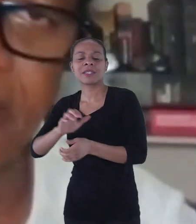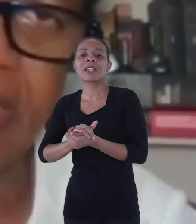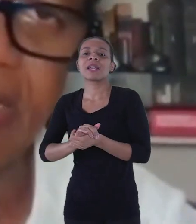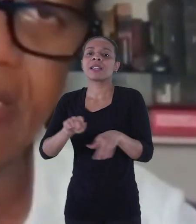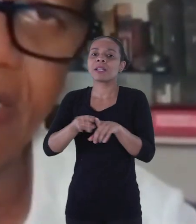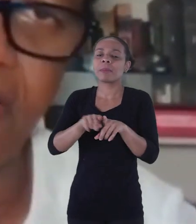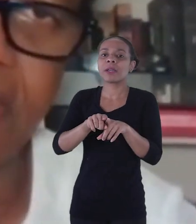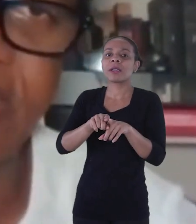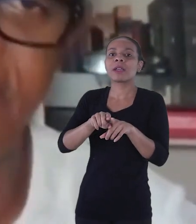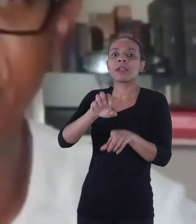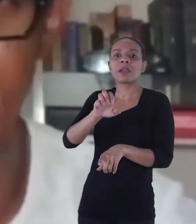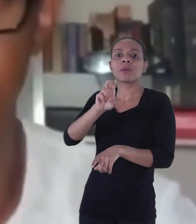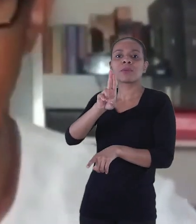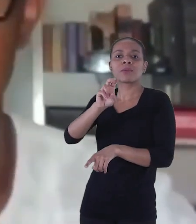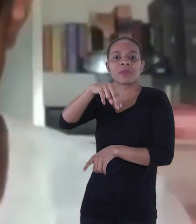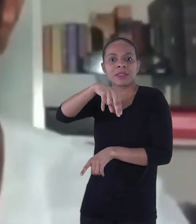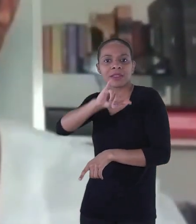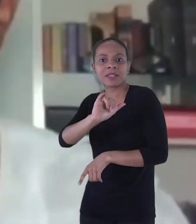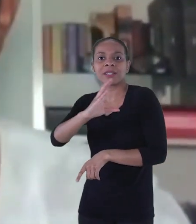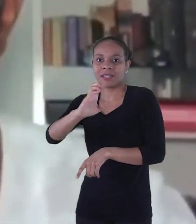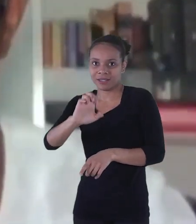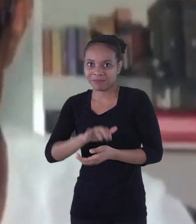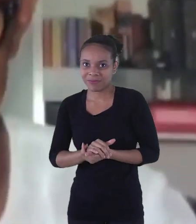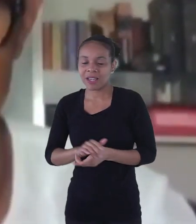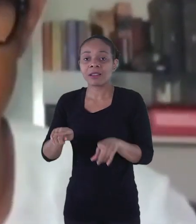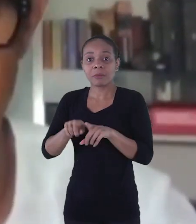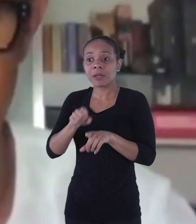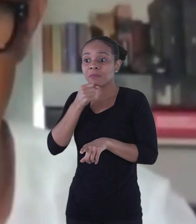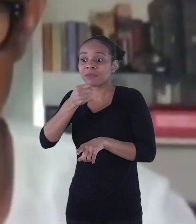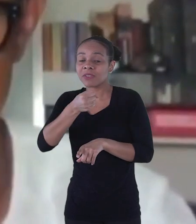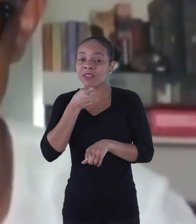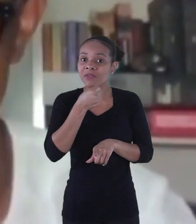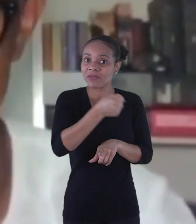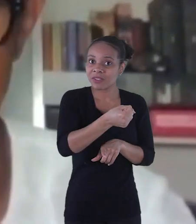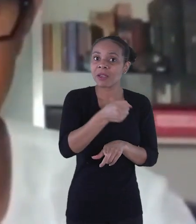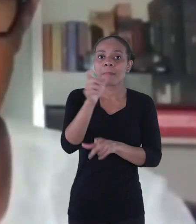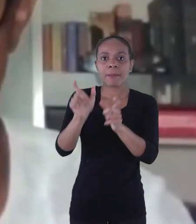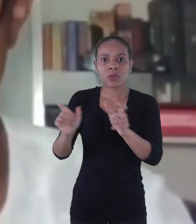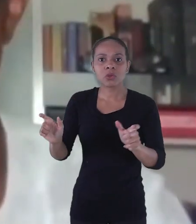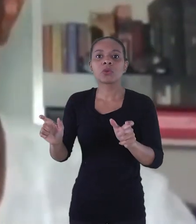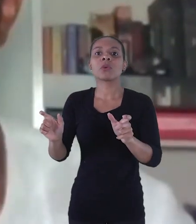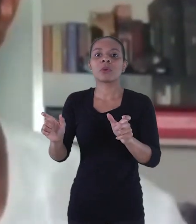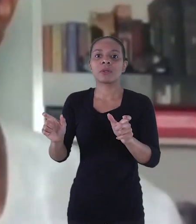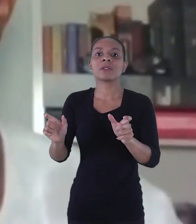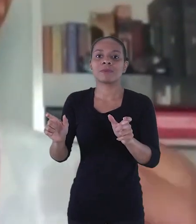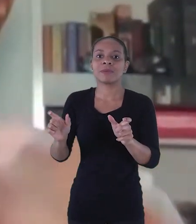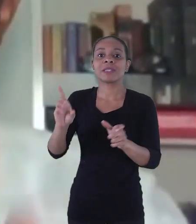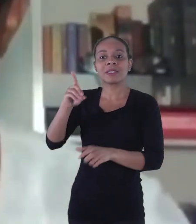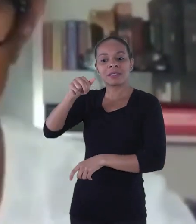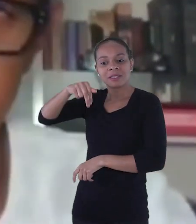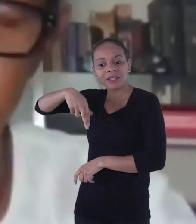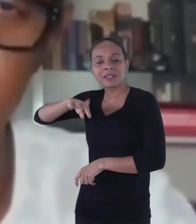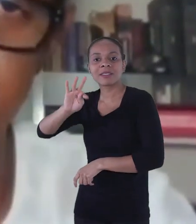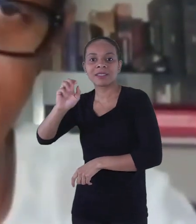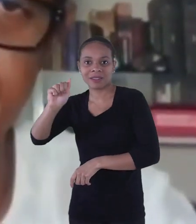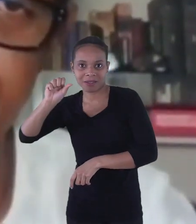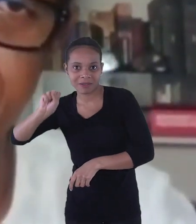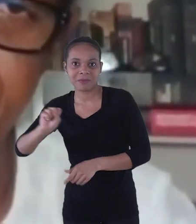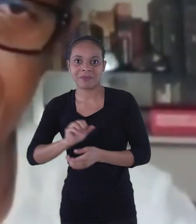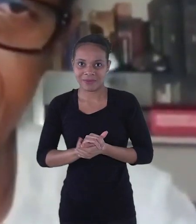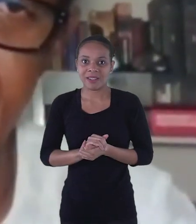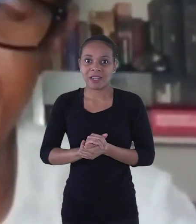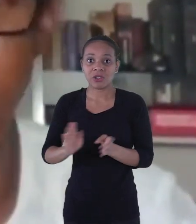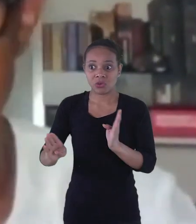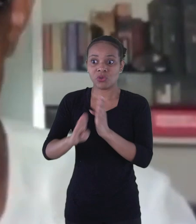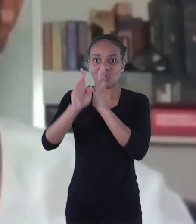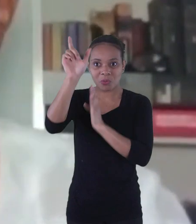Eunice, entrevistei Audálio Dantas, que foi o descobridor da Carolina, enfim. Então, eu fiz um panorama